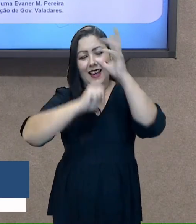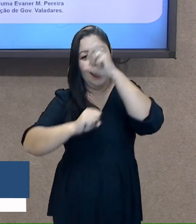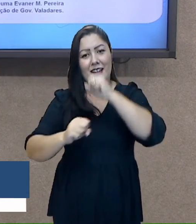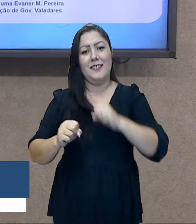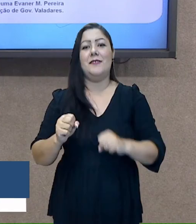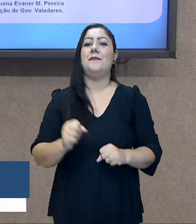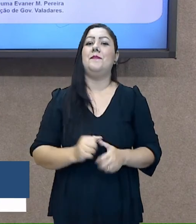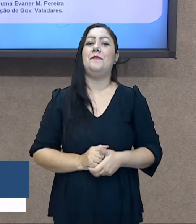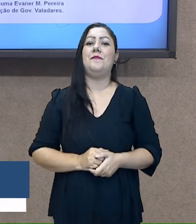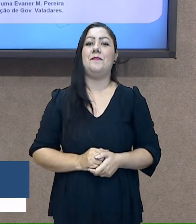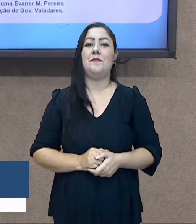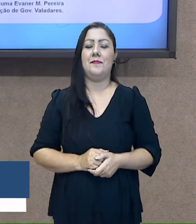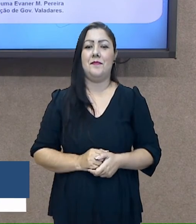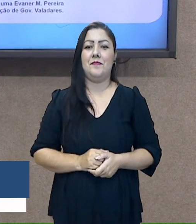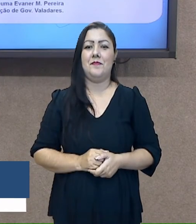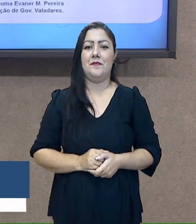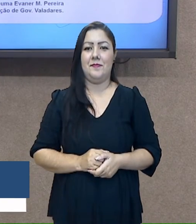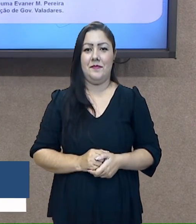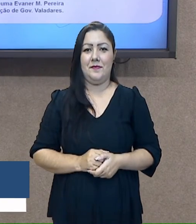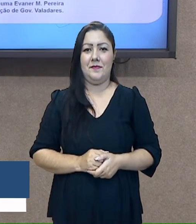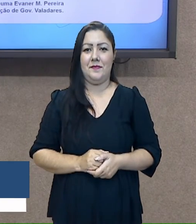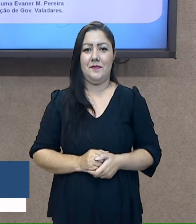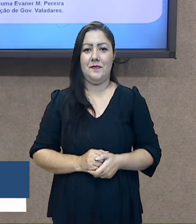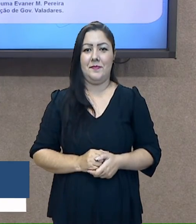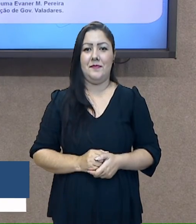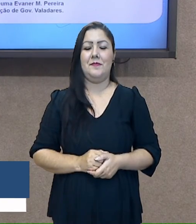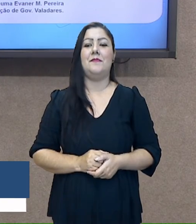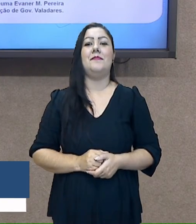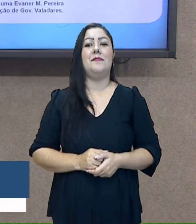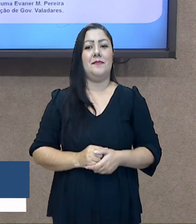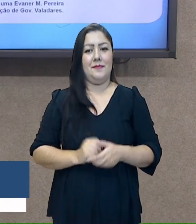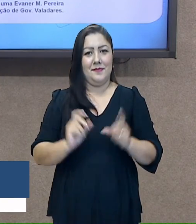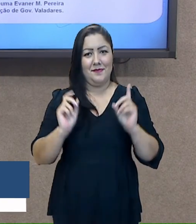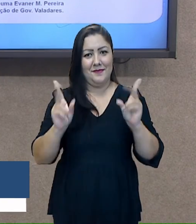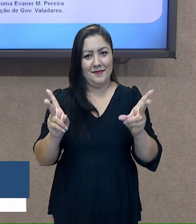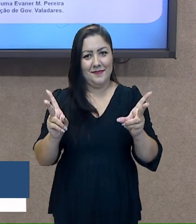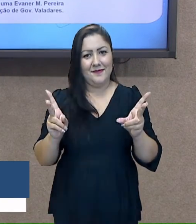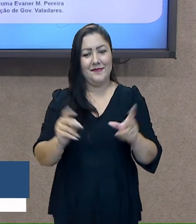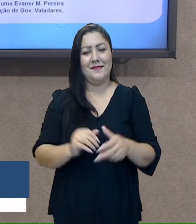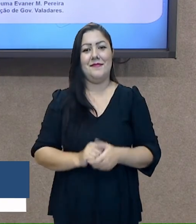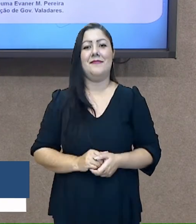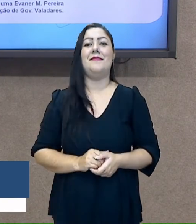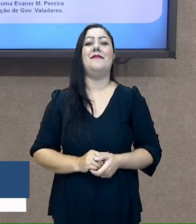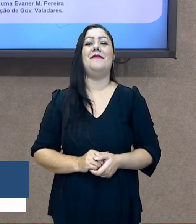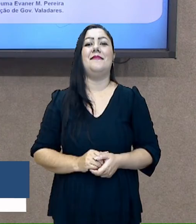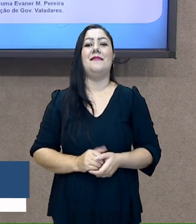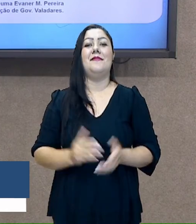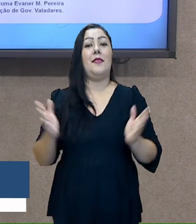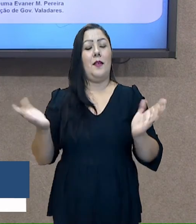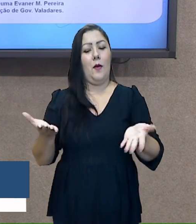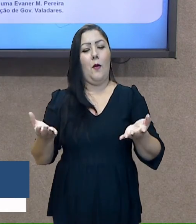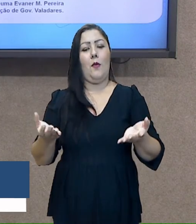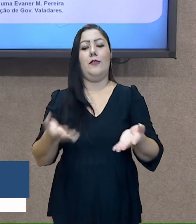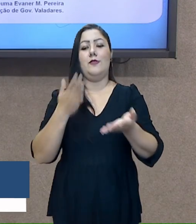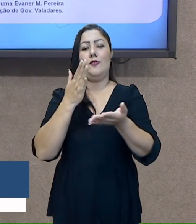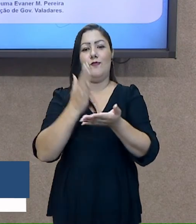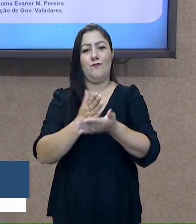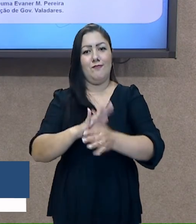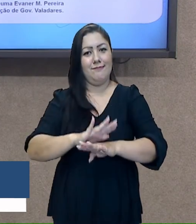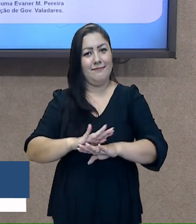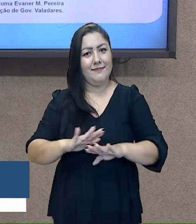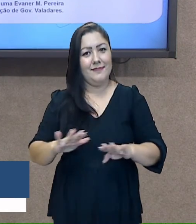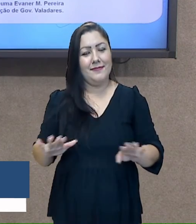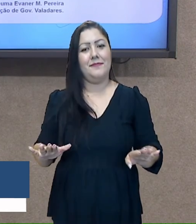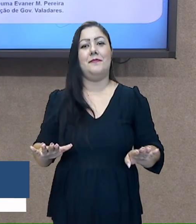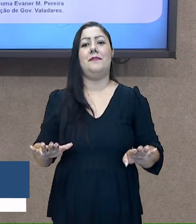sobre ela, né, caminhar por ela, tá certo? Então, hoje nós paramos por aqui,